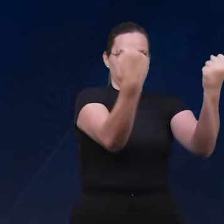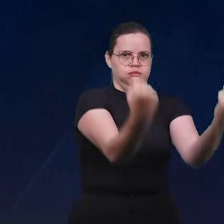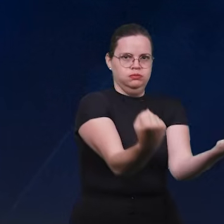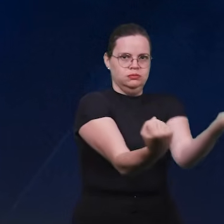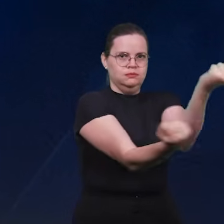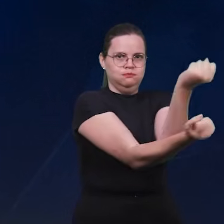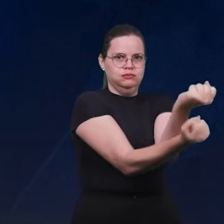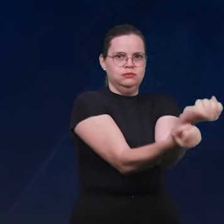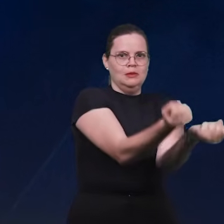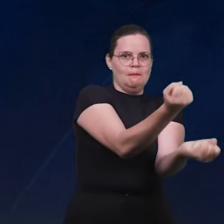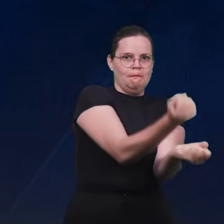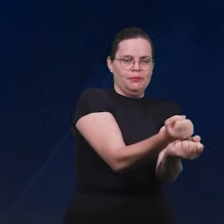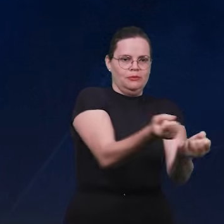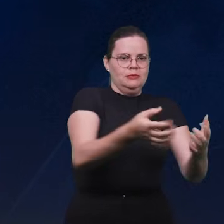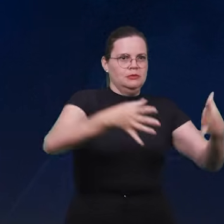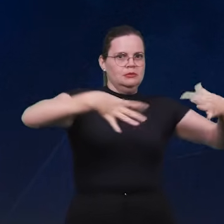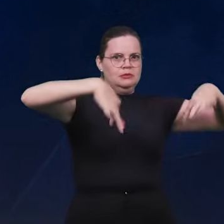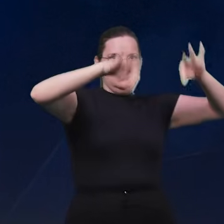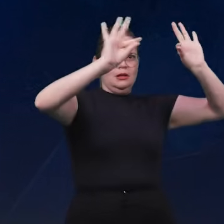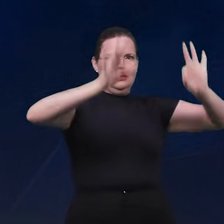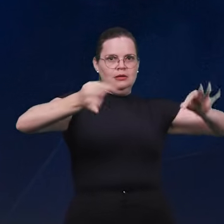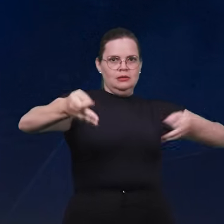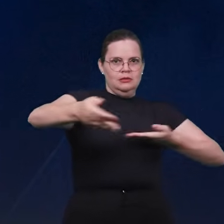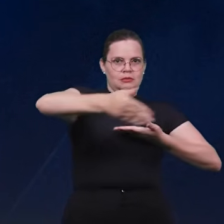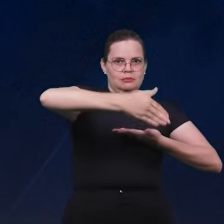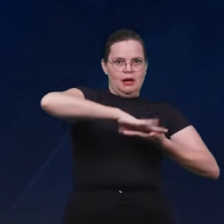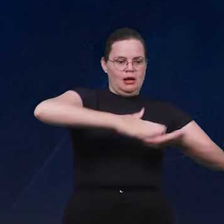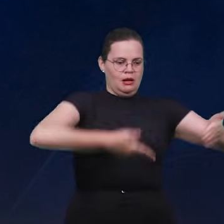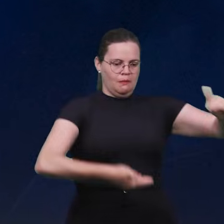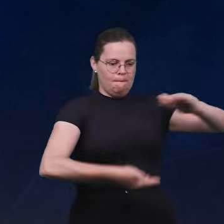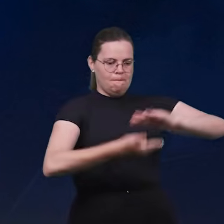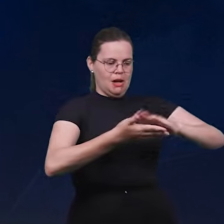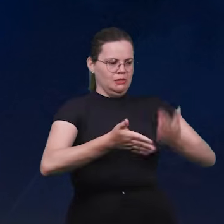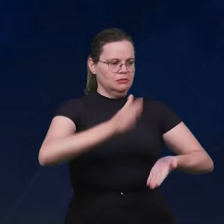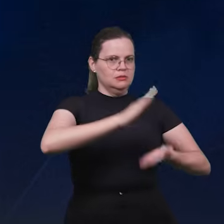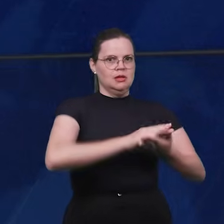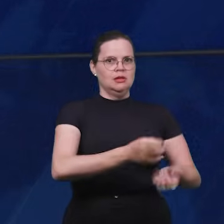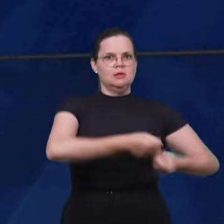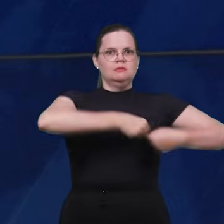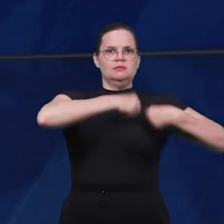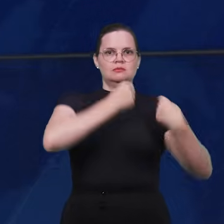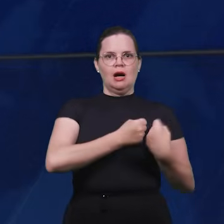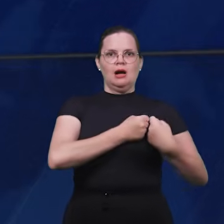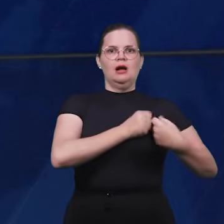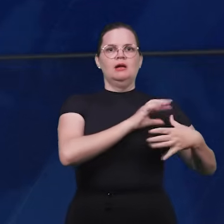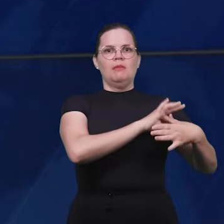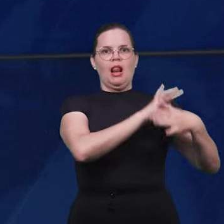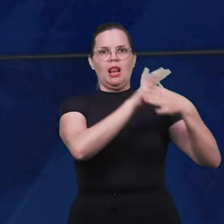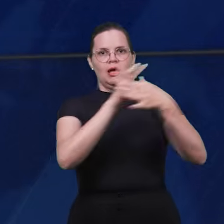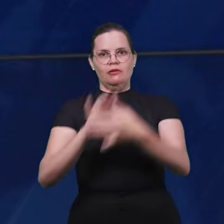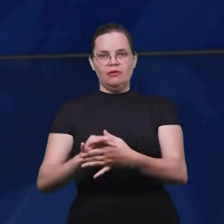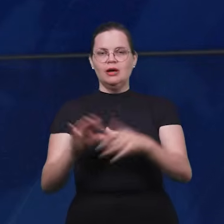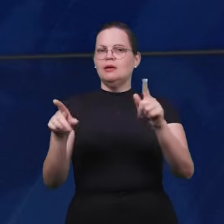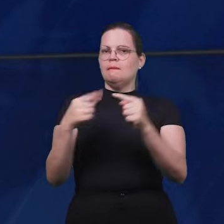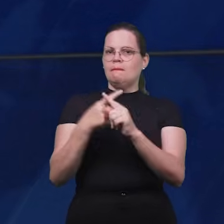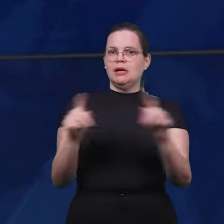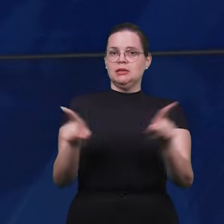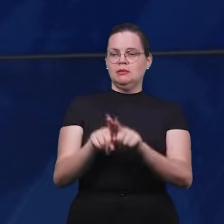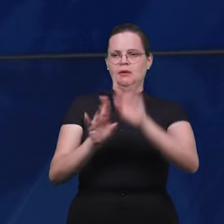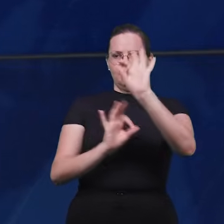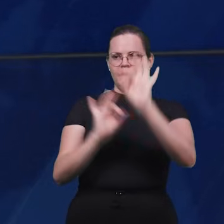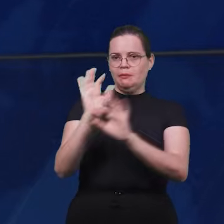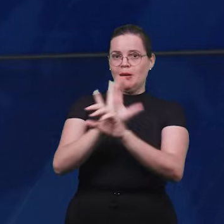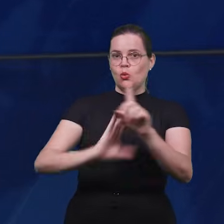a responsabilidade pelos cultos ali realizados. Conforme registrado no livro de